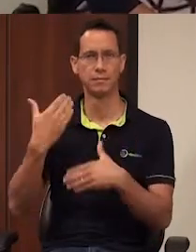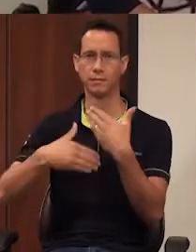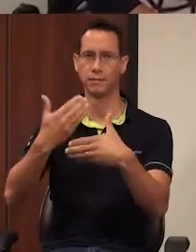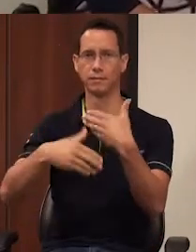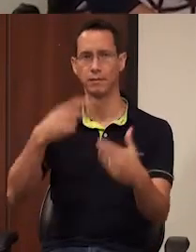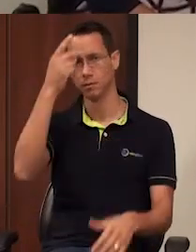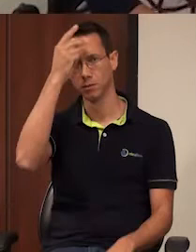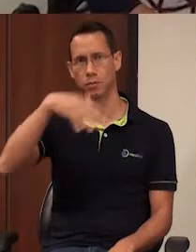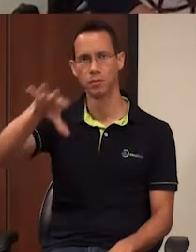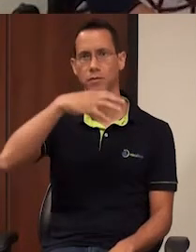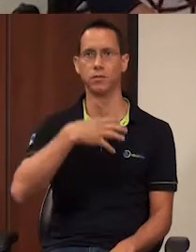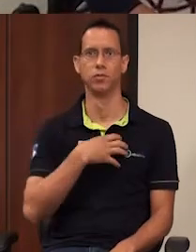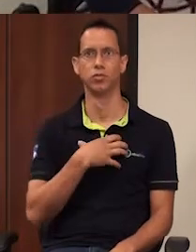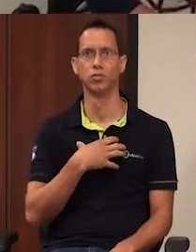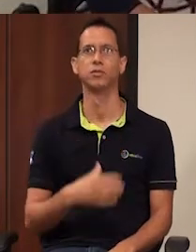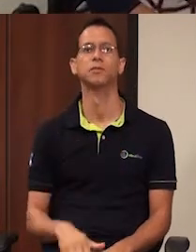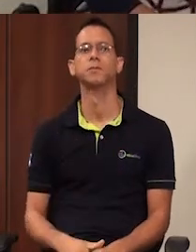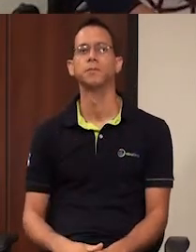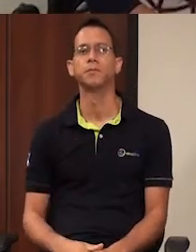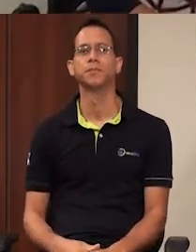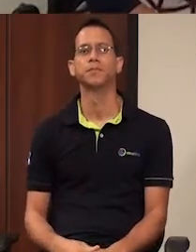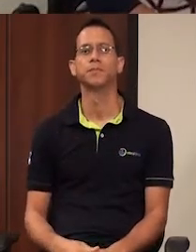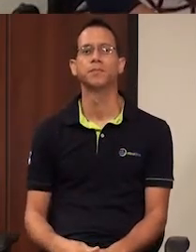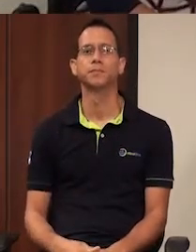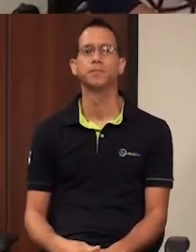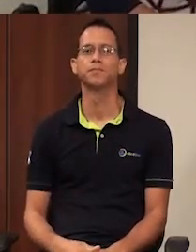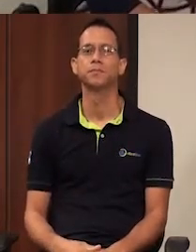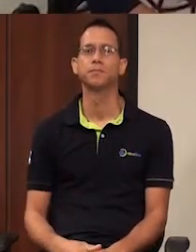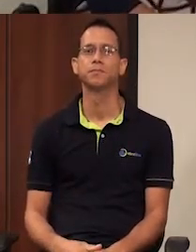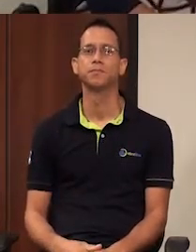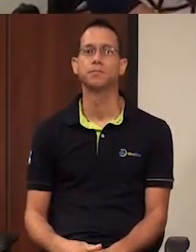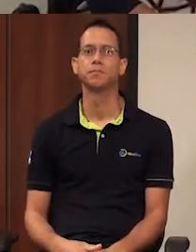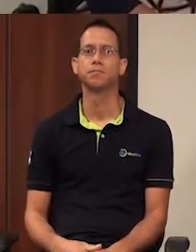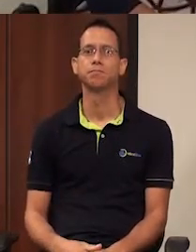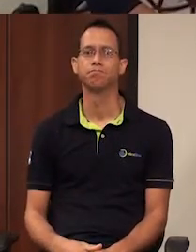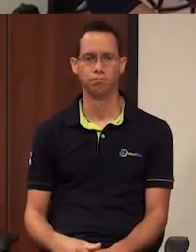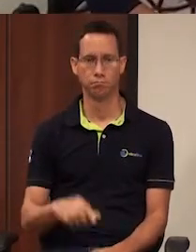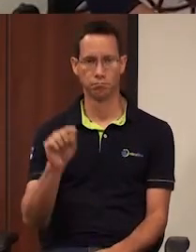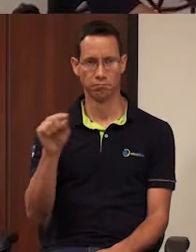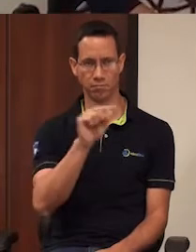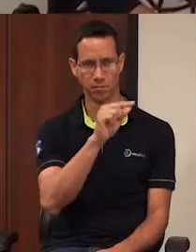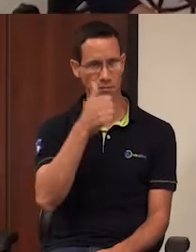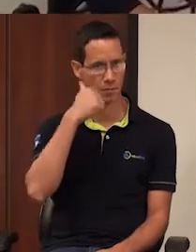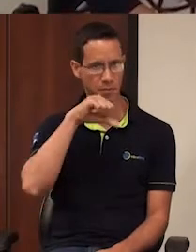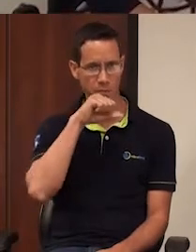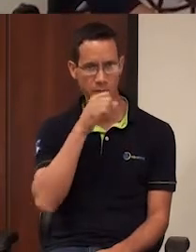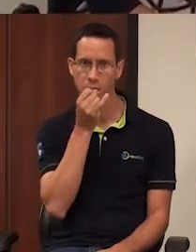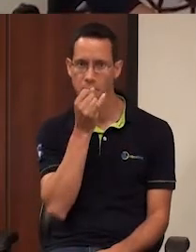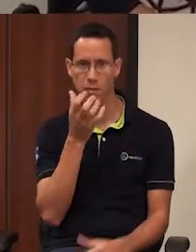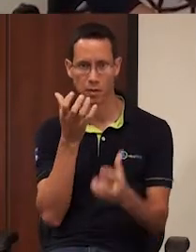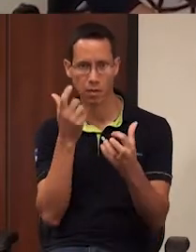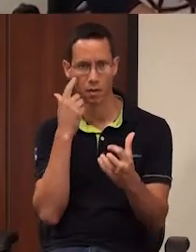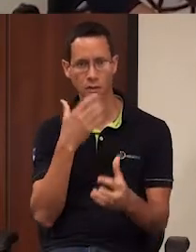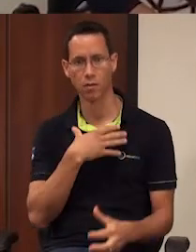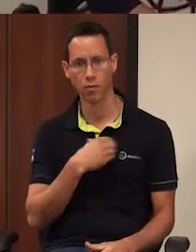pessoas sentirem que... Imagina, se você... Olha, quem é mãe aqui que não gostaria de ficar com o filho, com a